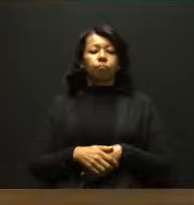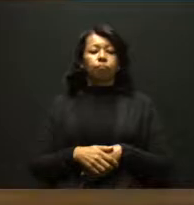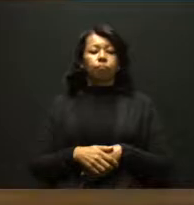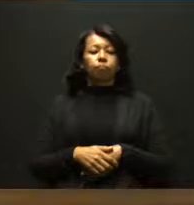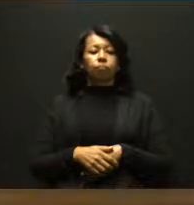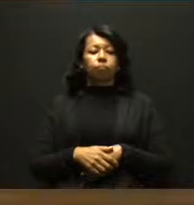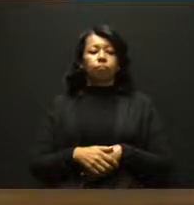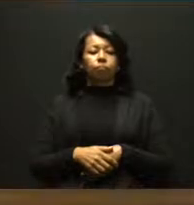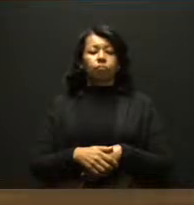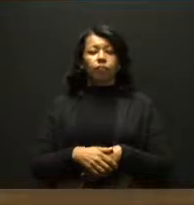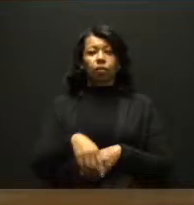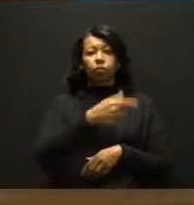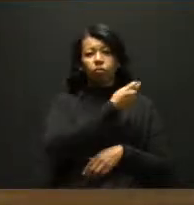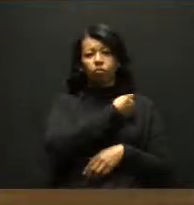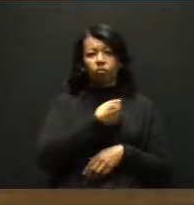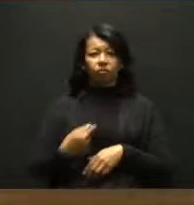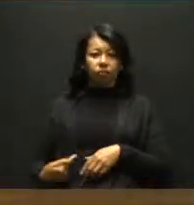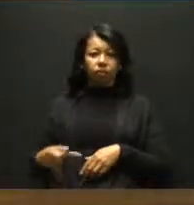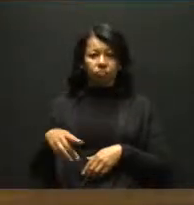sério